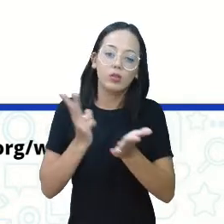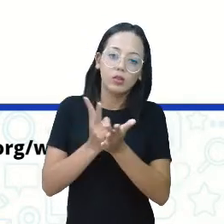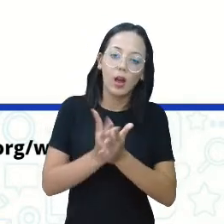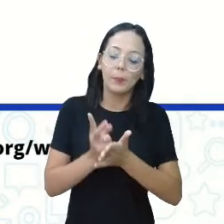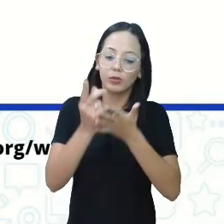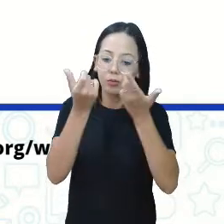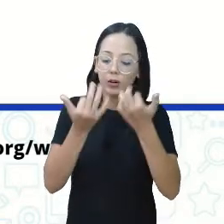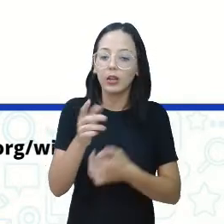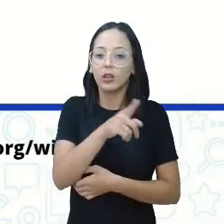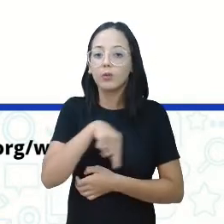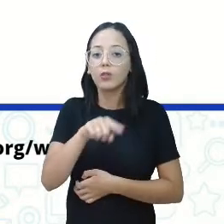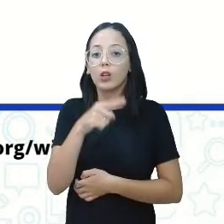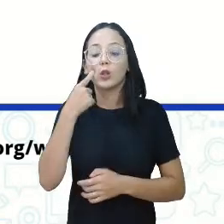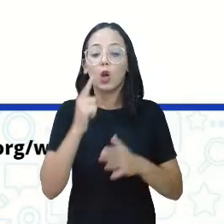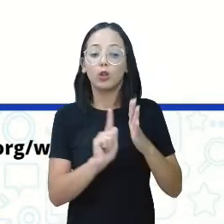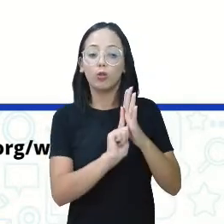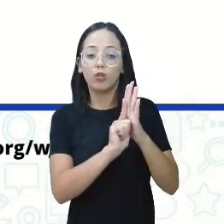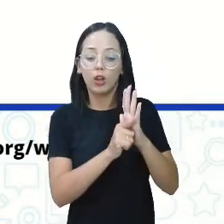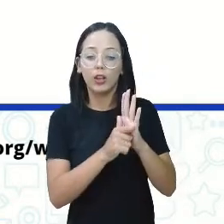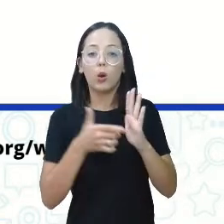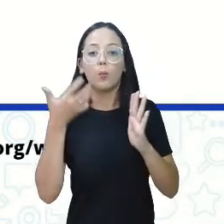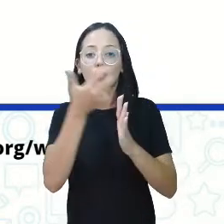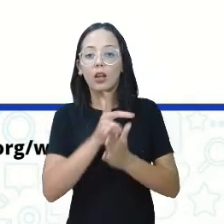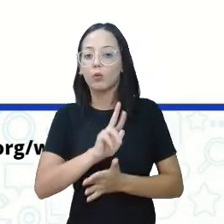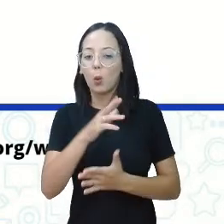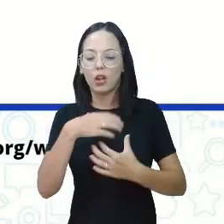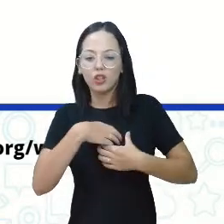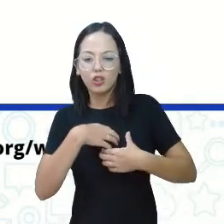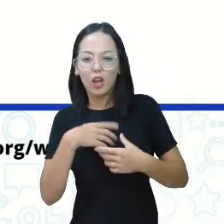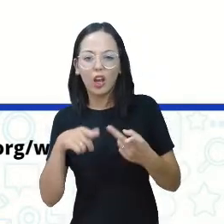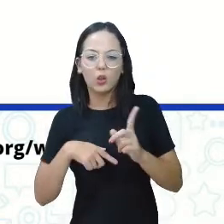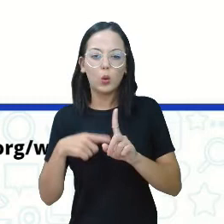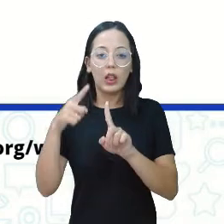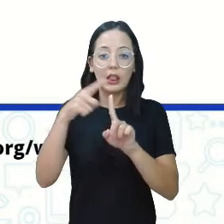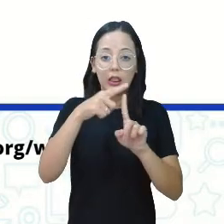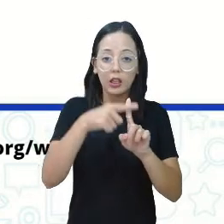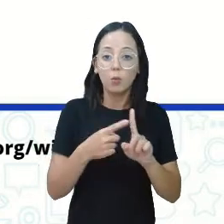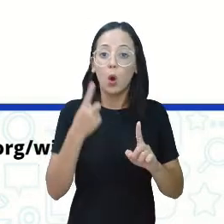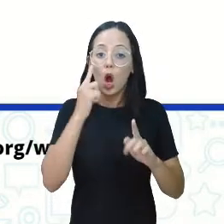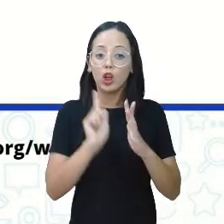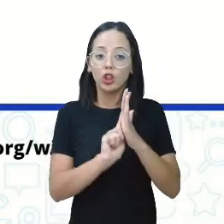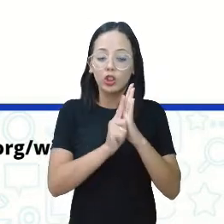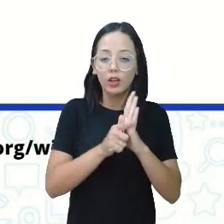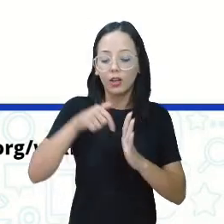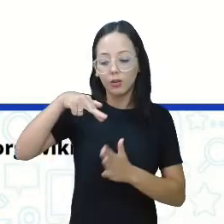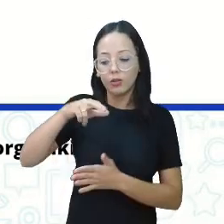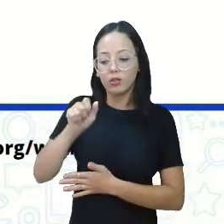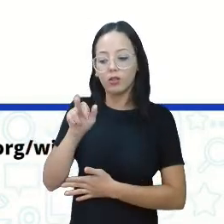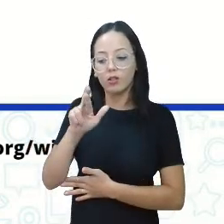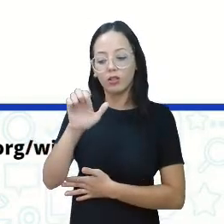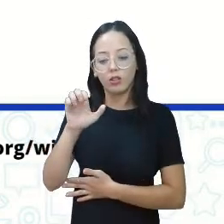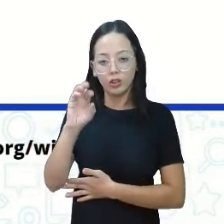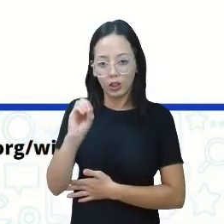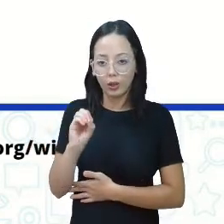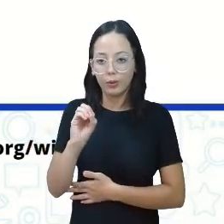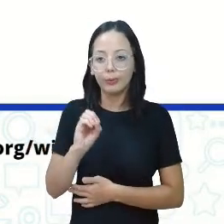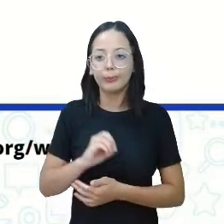repetir. Gênero musical, não é estilo, não é outra palavra, é gênero musical.